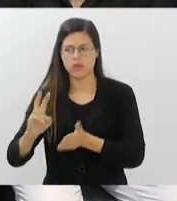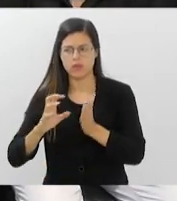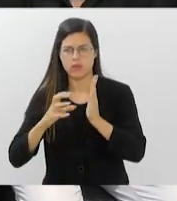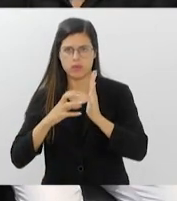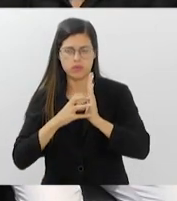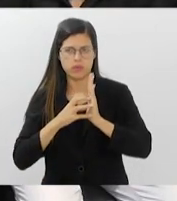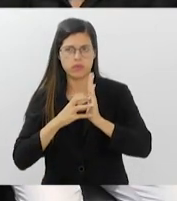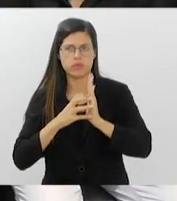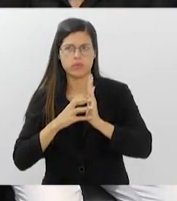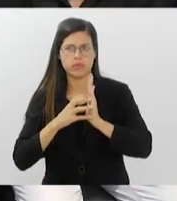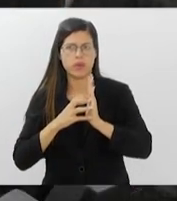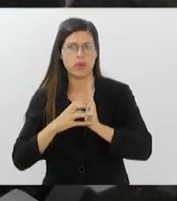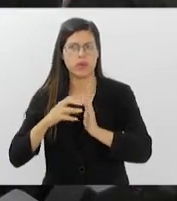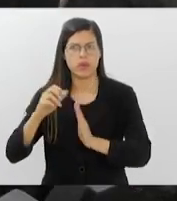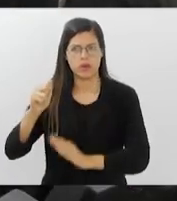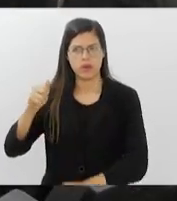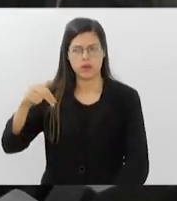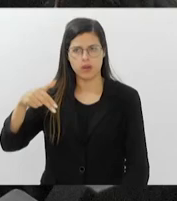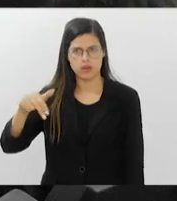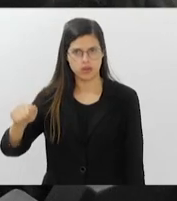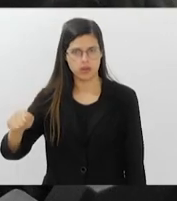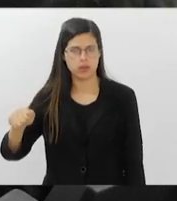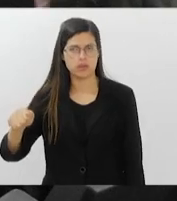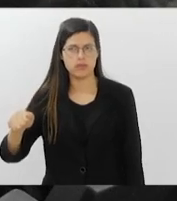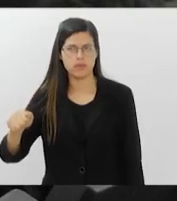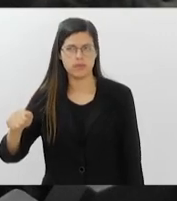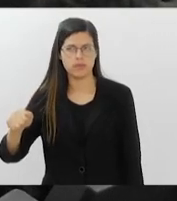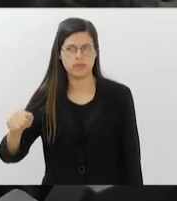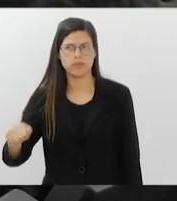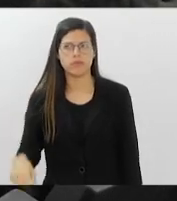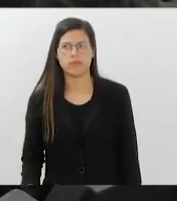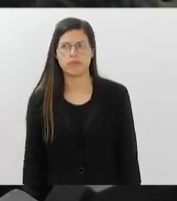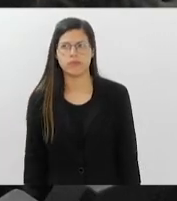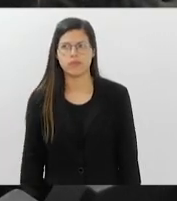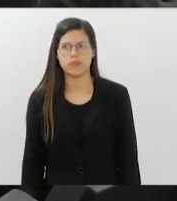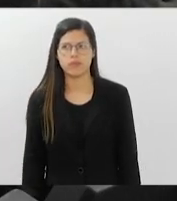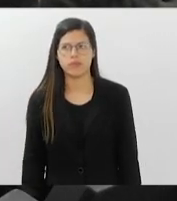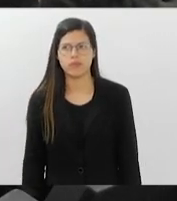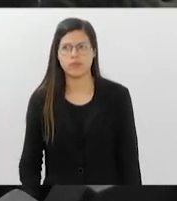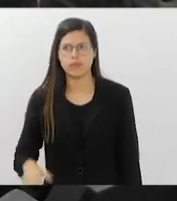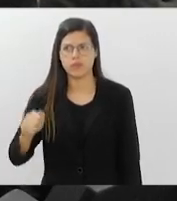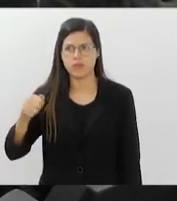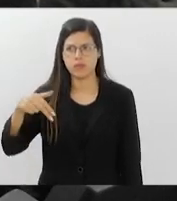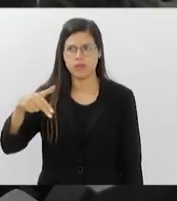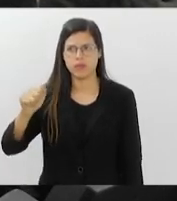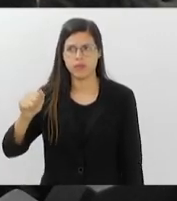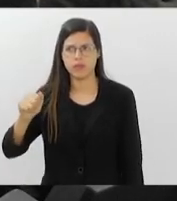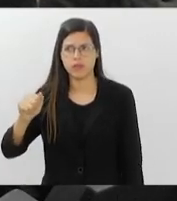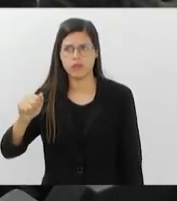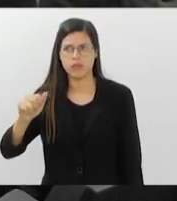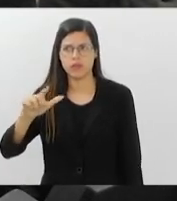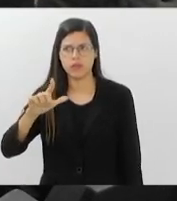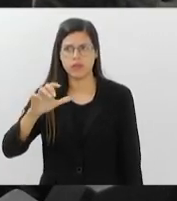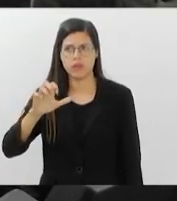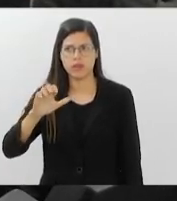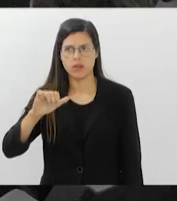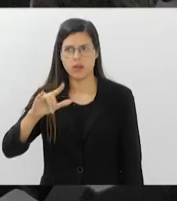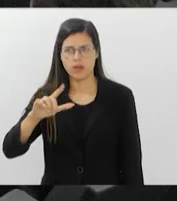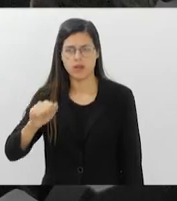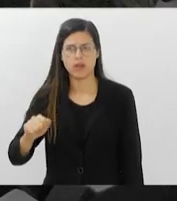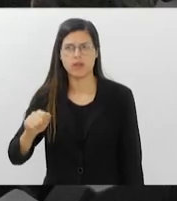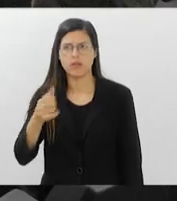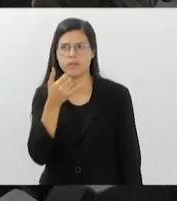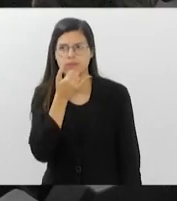e Ana Ana Ana Leila Gonzales desculpa erro aqui da